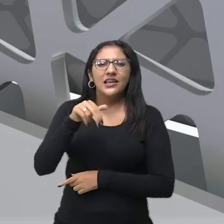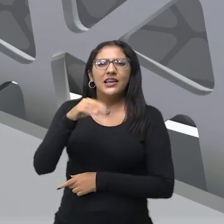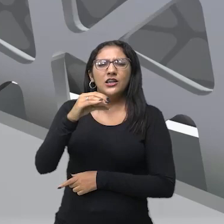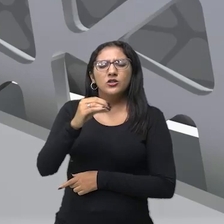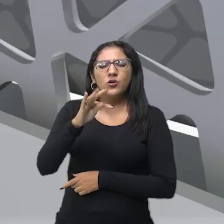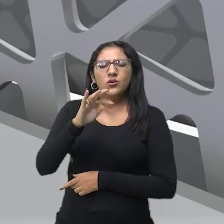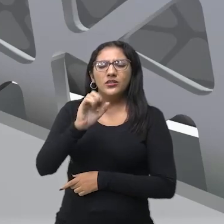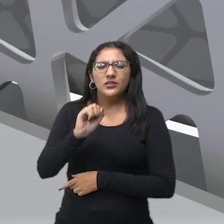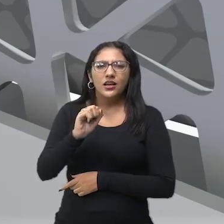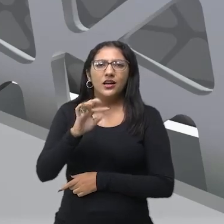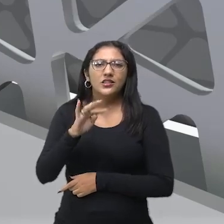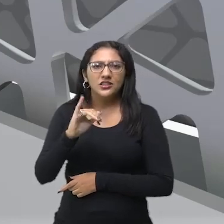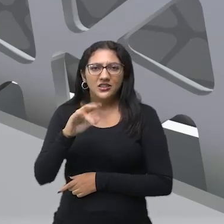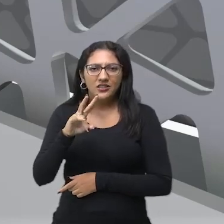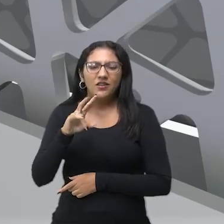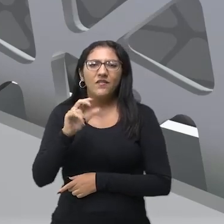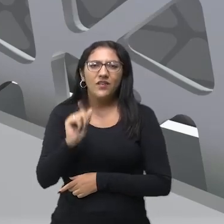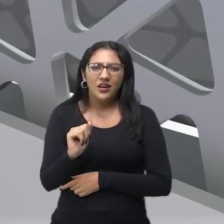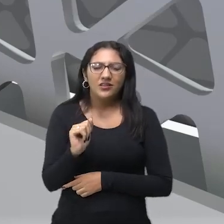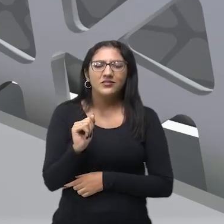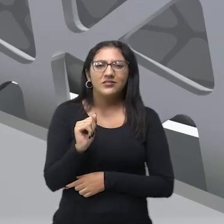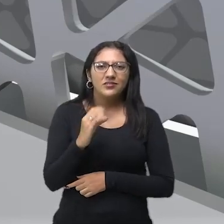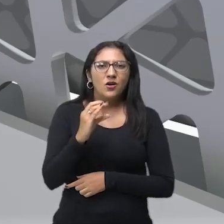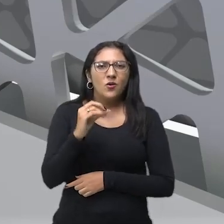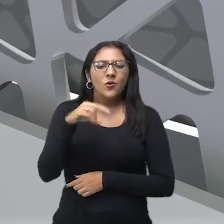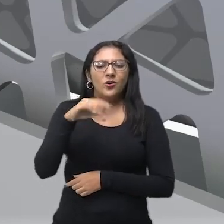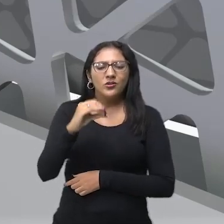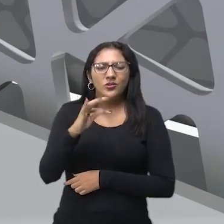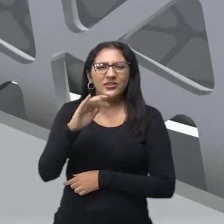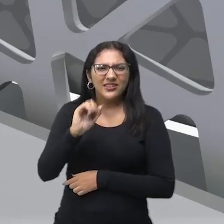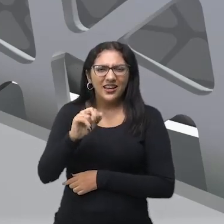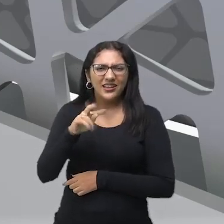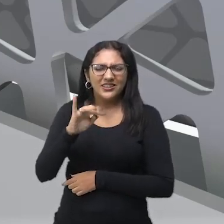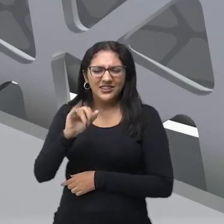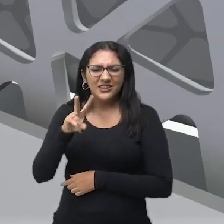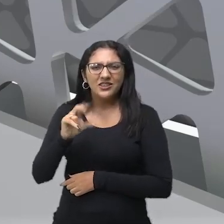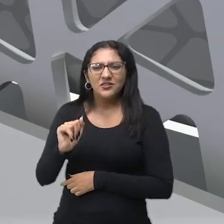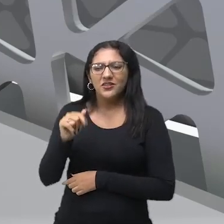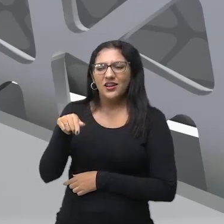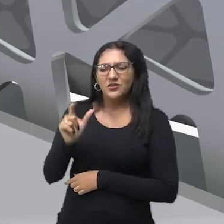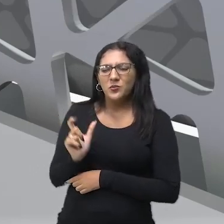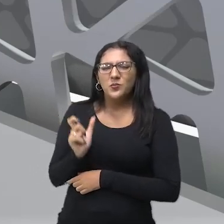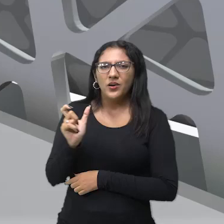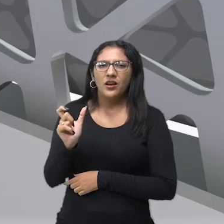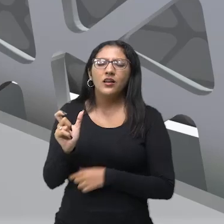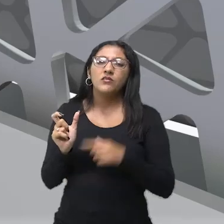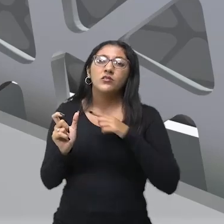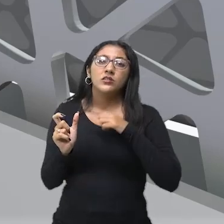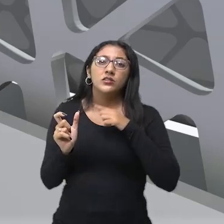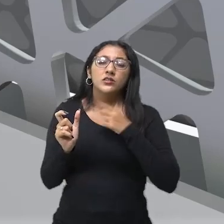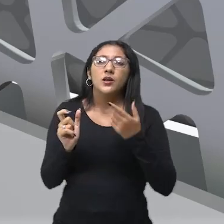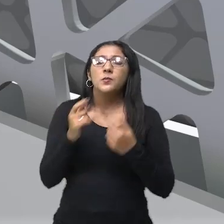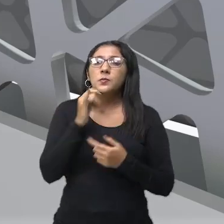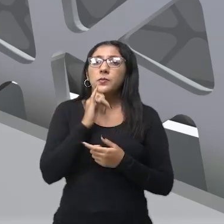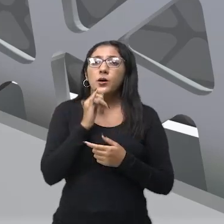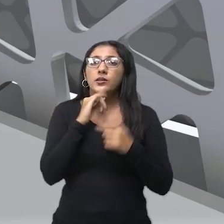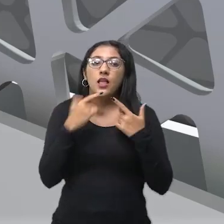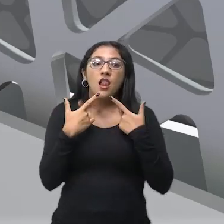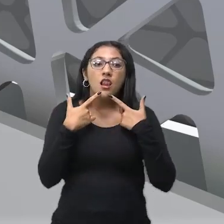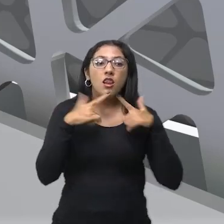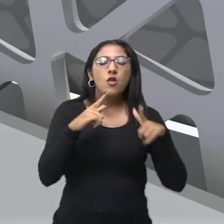denotativa, né? Aliás, conotativa, me perdoem, na linguagem conotativa, que é justamente quando a linguagem